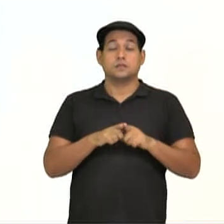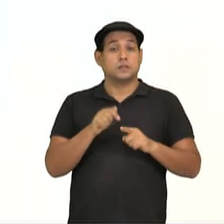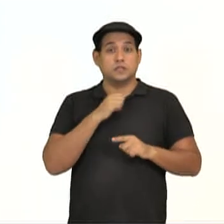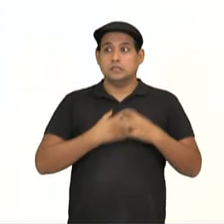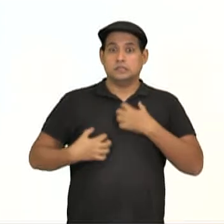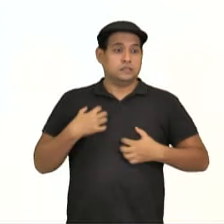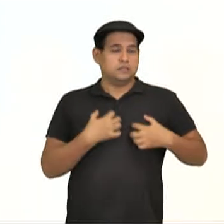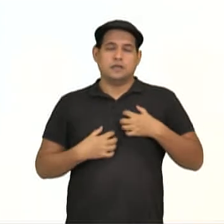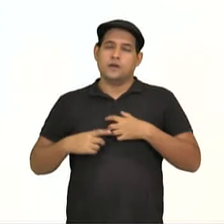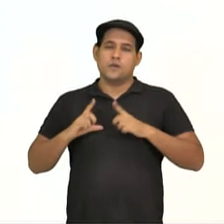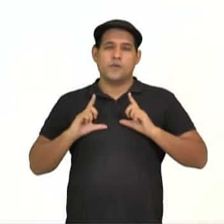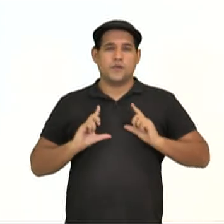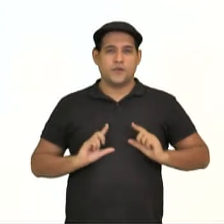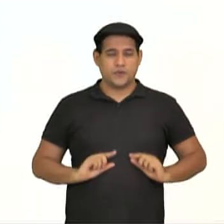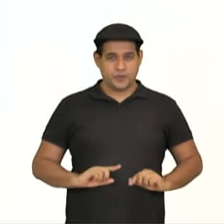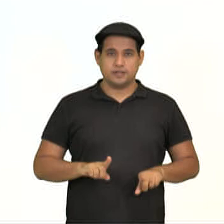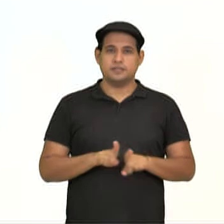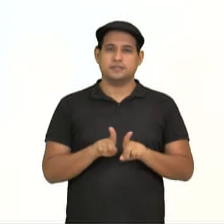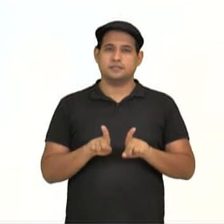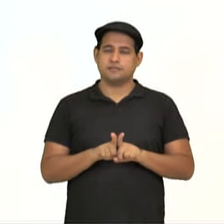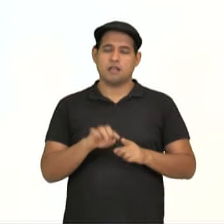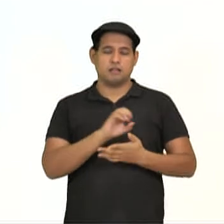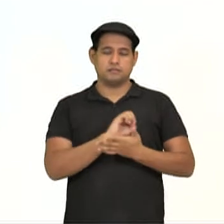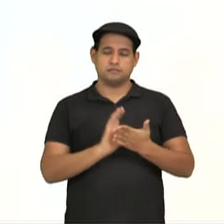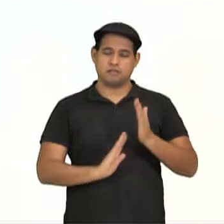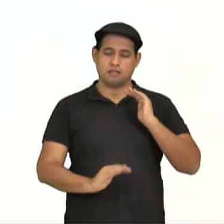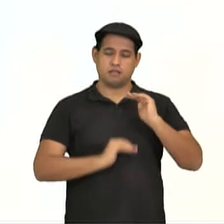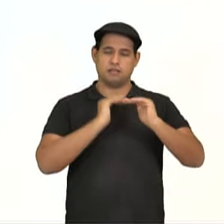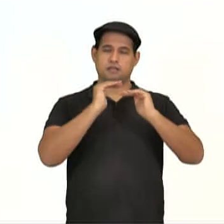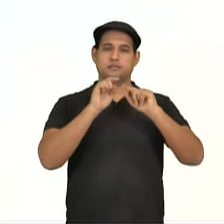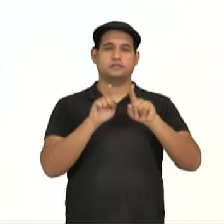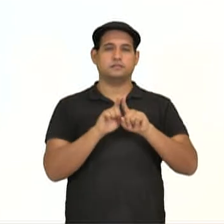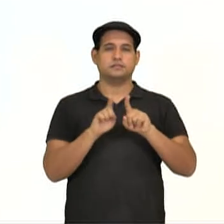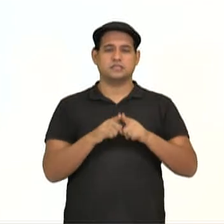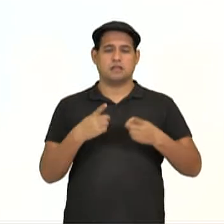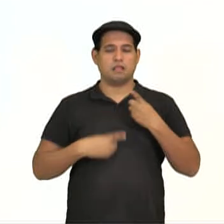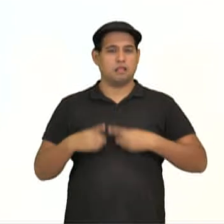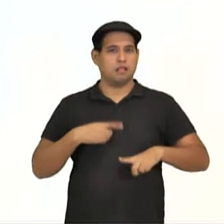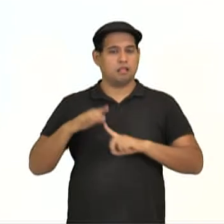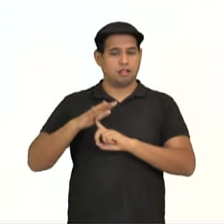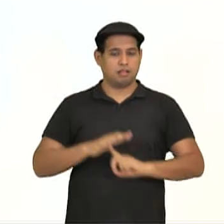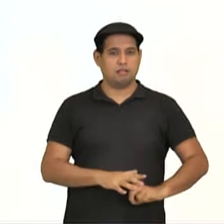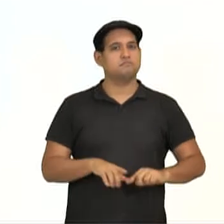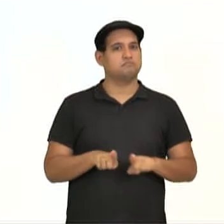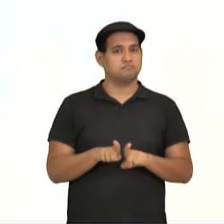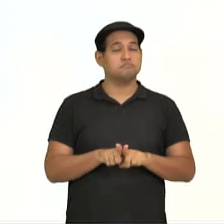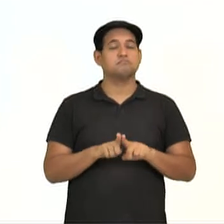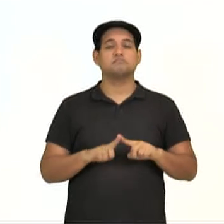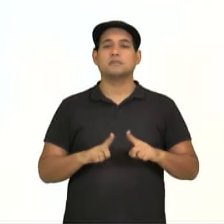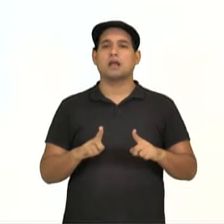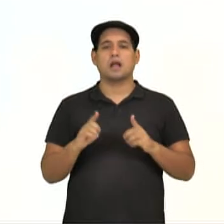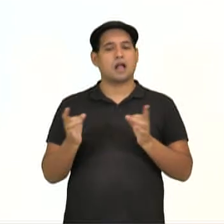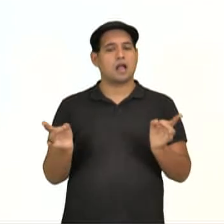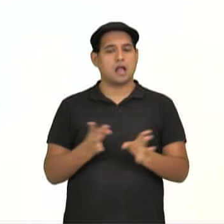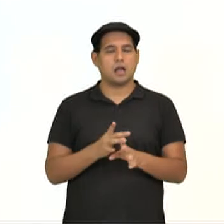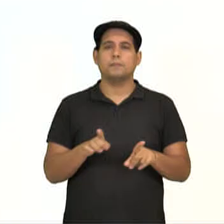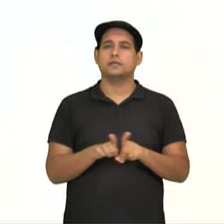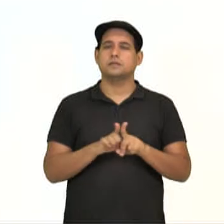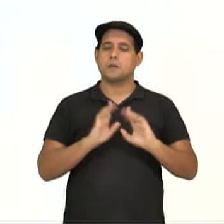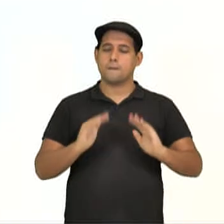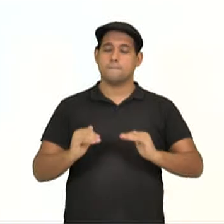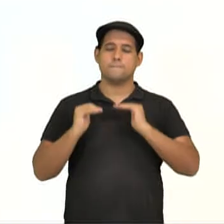da ansiedade, aumento de criatividade, redução da depressão, promove bem-estar, eleva